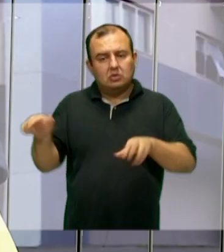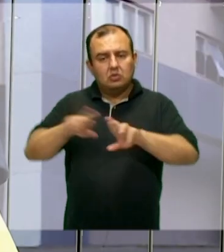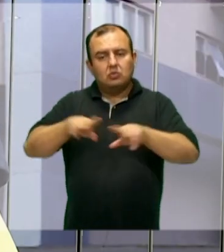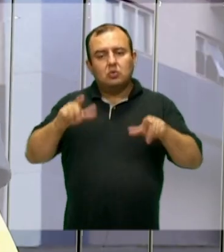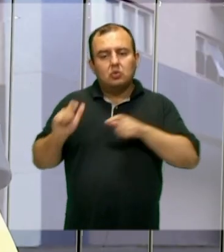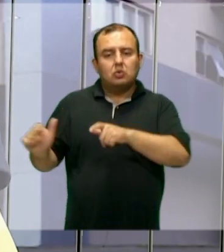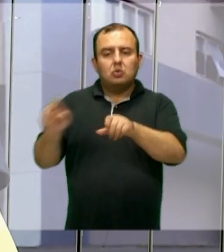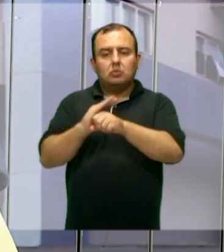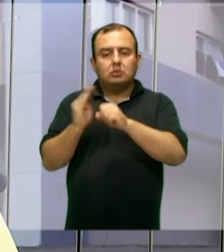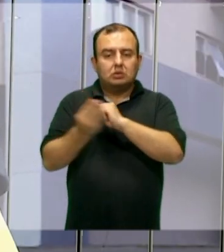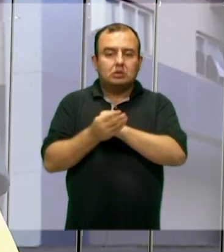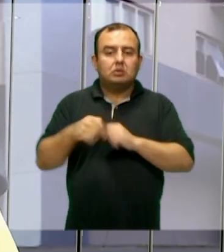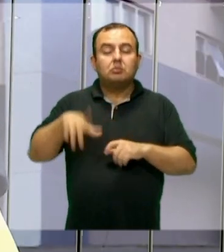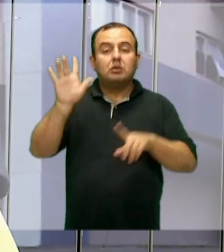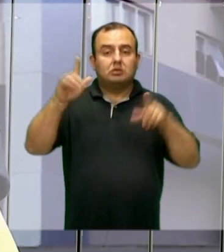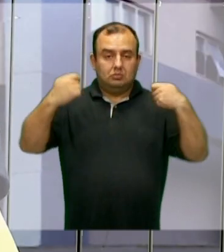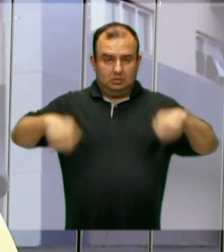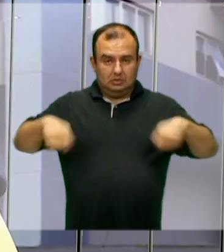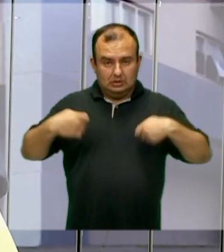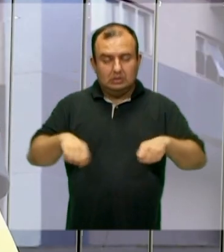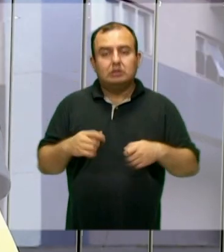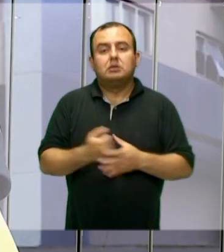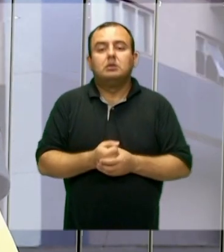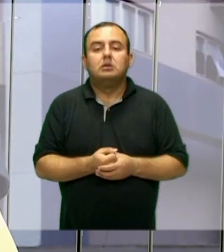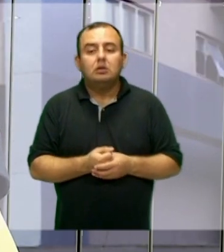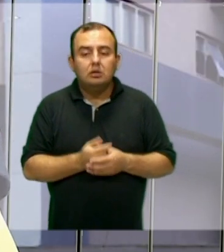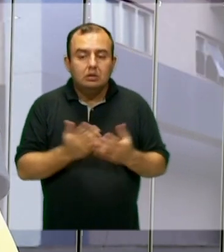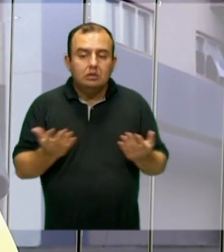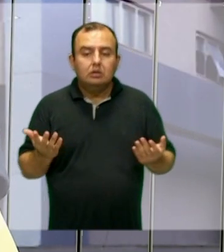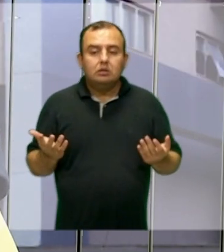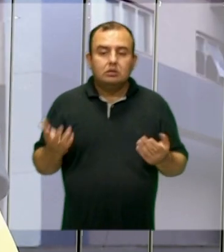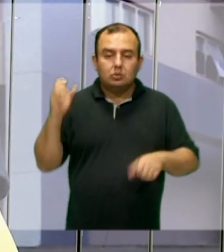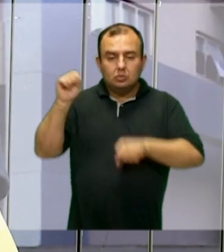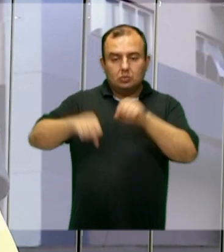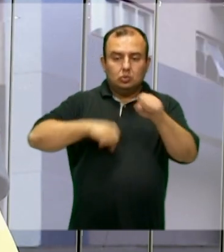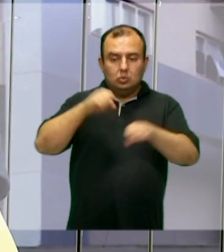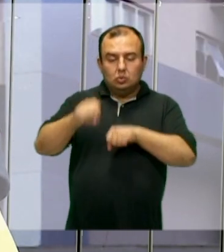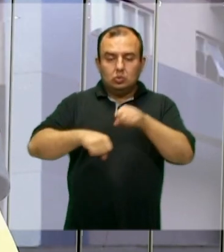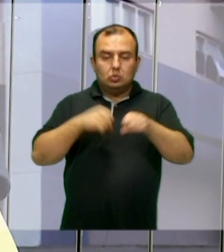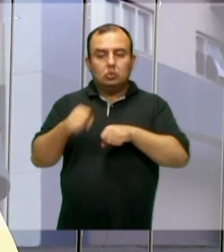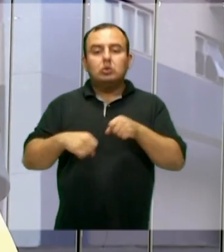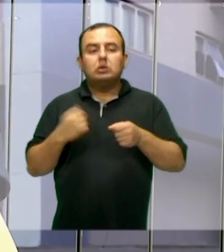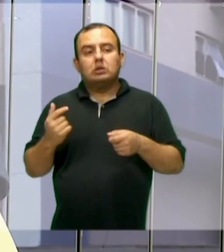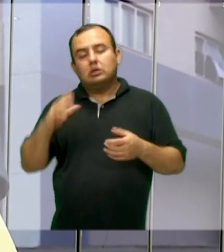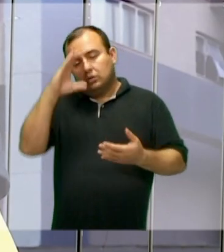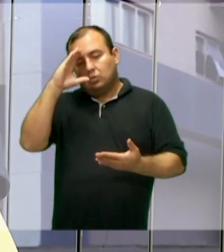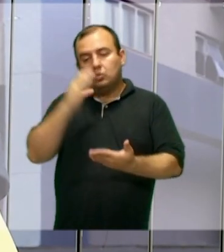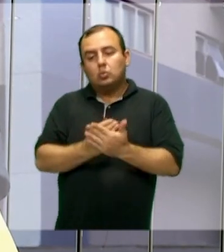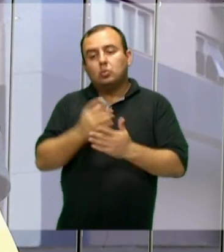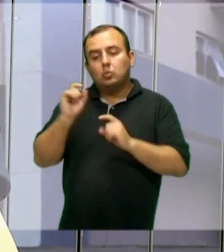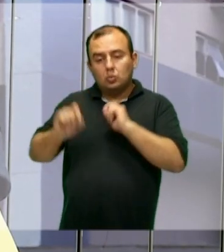porque são os que eu vejo que mais necessitam disso, né? Então, sim, eu me locomovo bastante de bicicleta e eu creio que